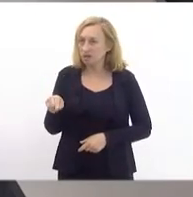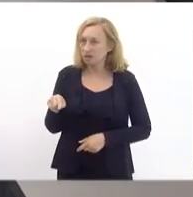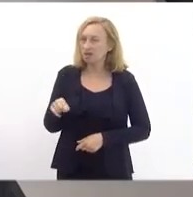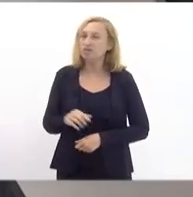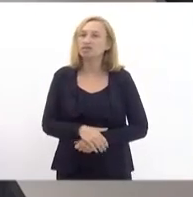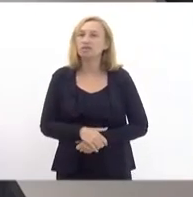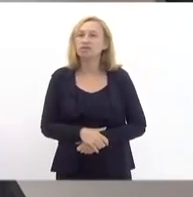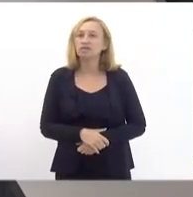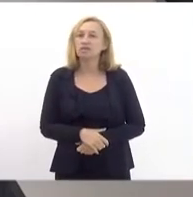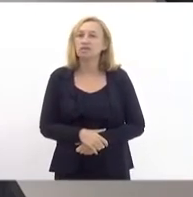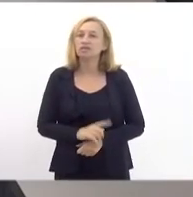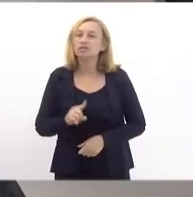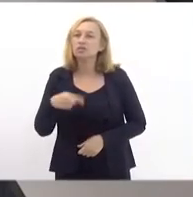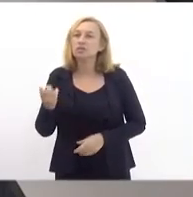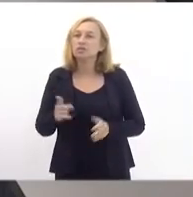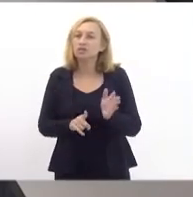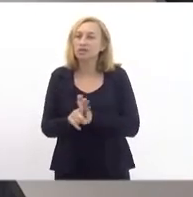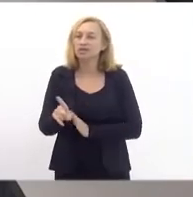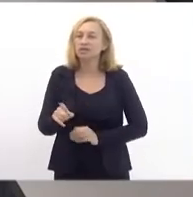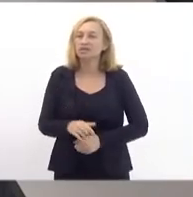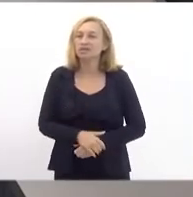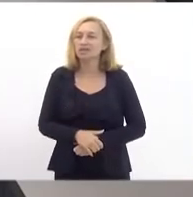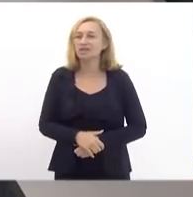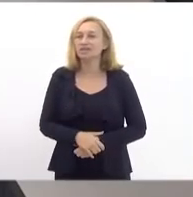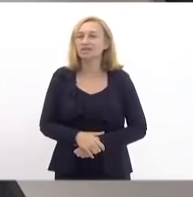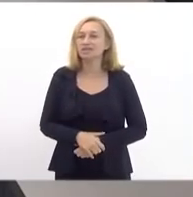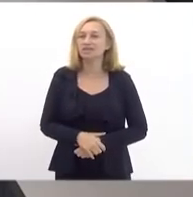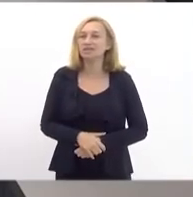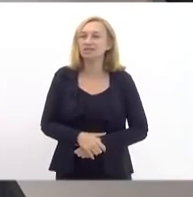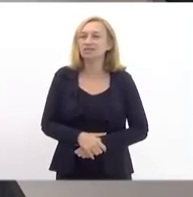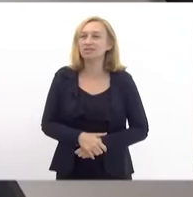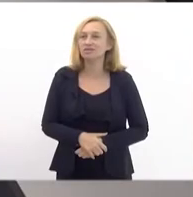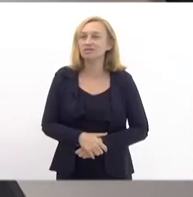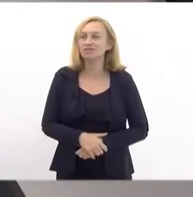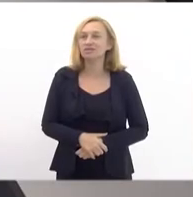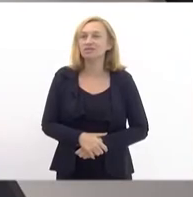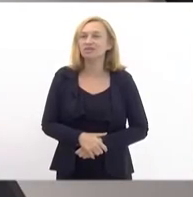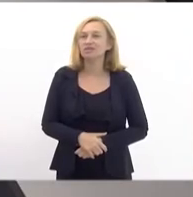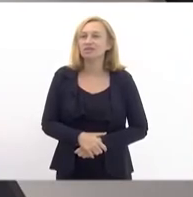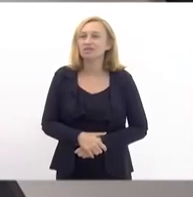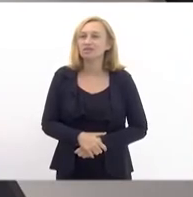Eu queria perguntar uma outra coisa, já termino, já estou pertinho de terminar.